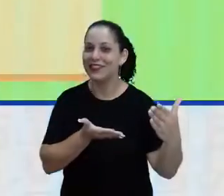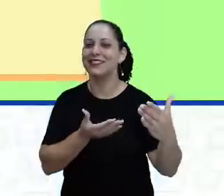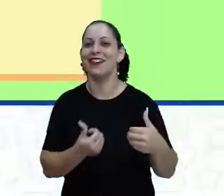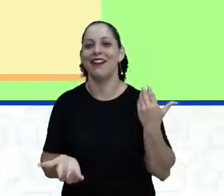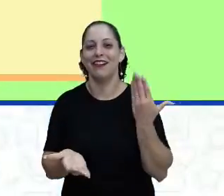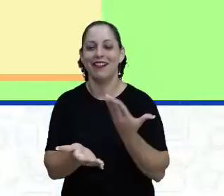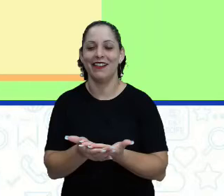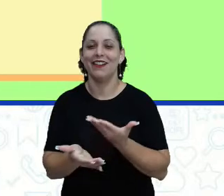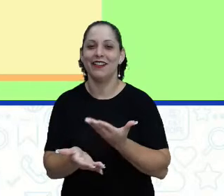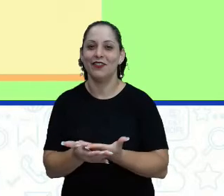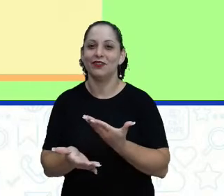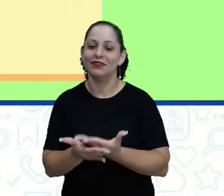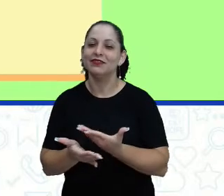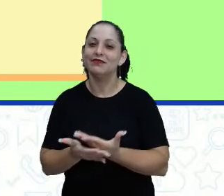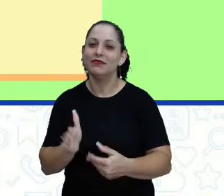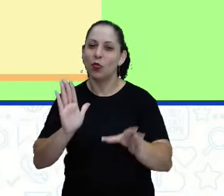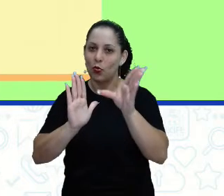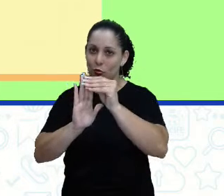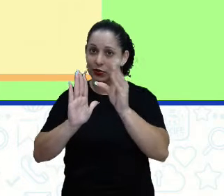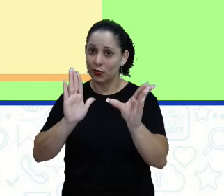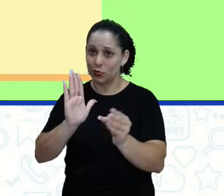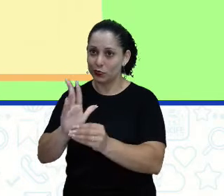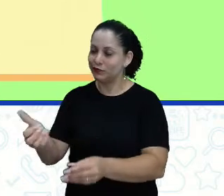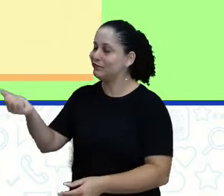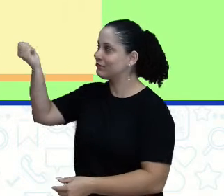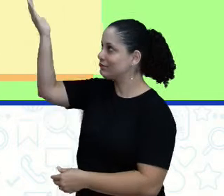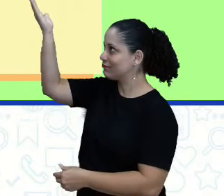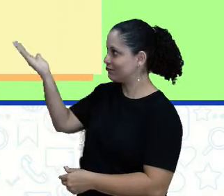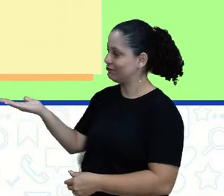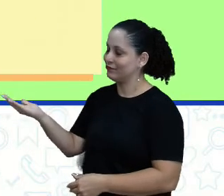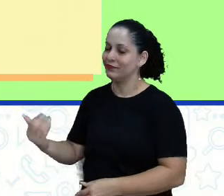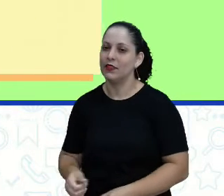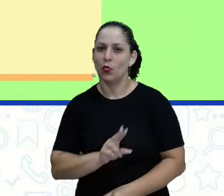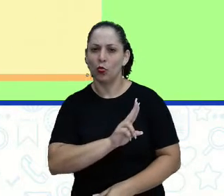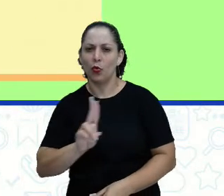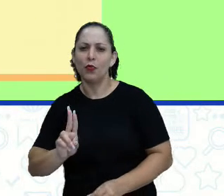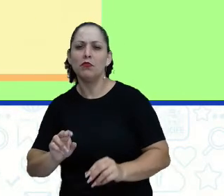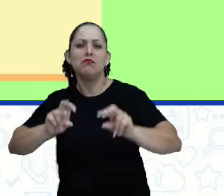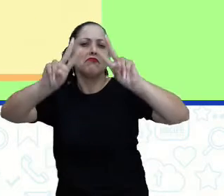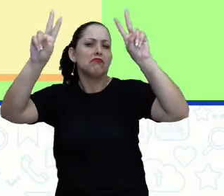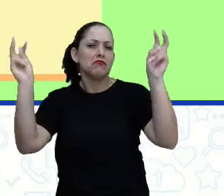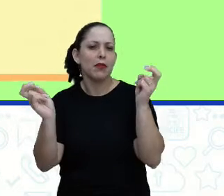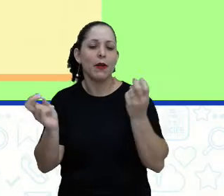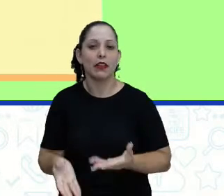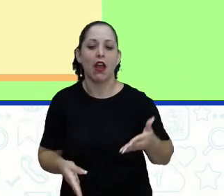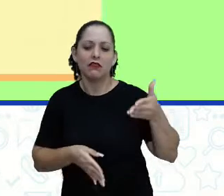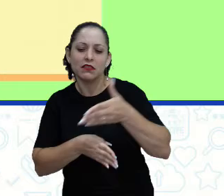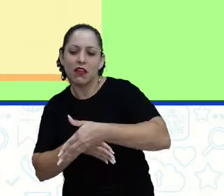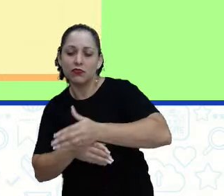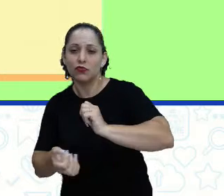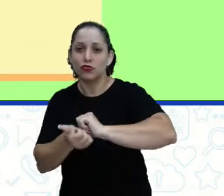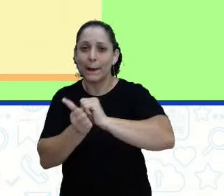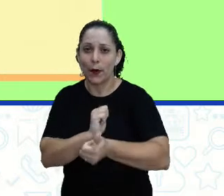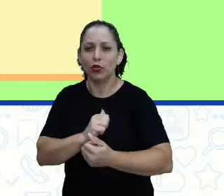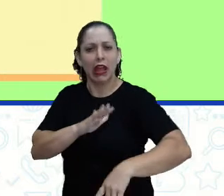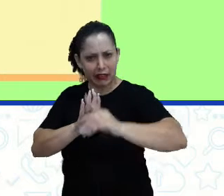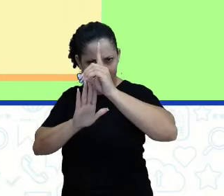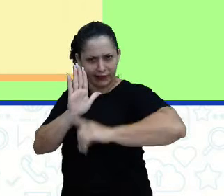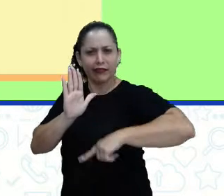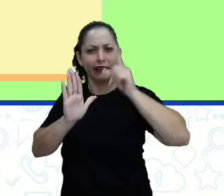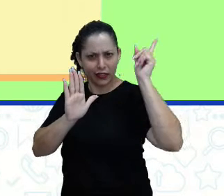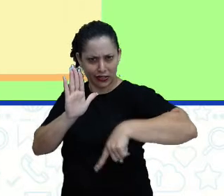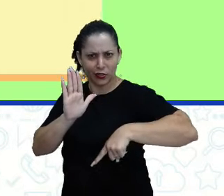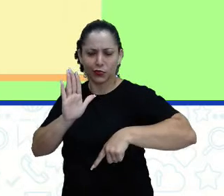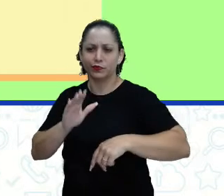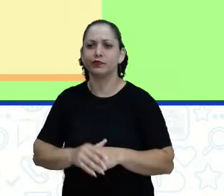interessa hoje, que é o nosso conteúdo. Além de ter esse nomezinho aí do direito de acesso ao esporte, vocês já podem ver como